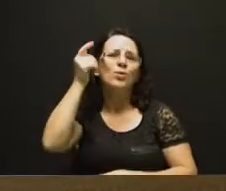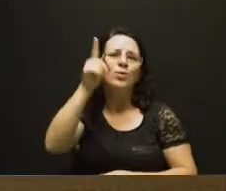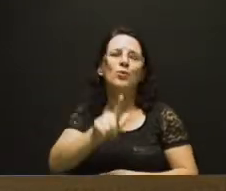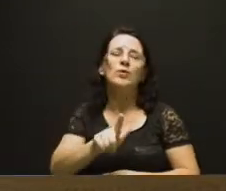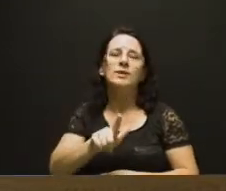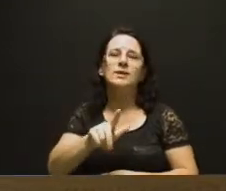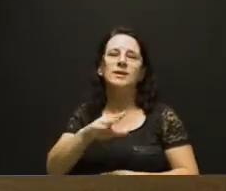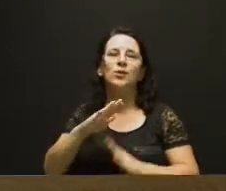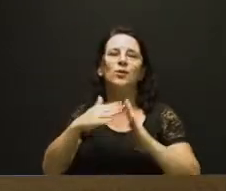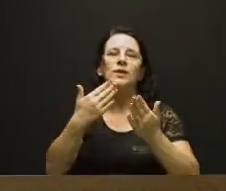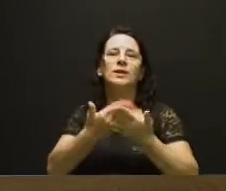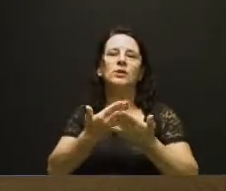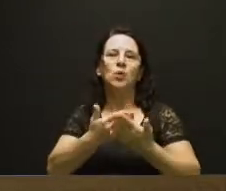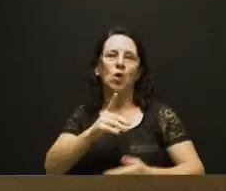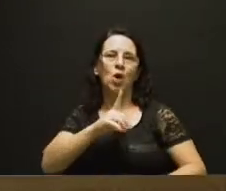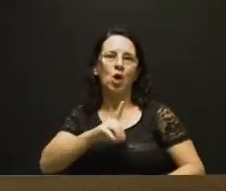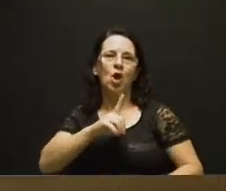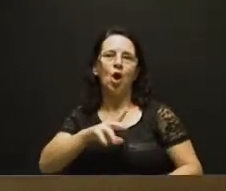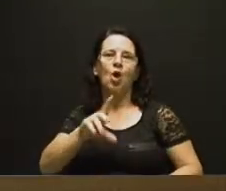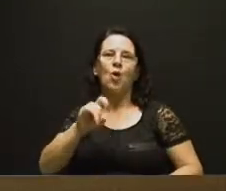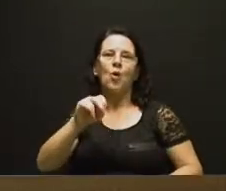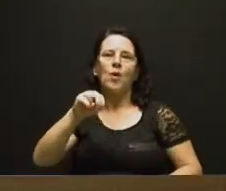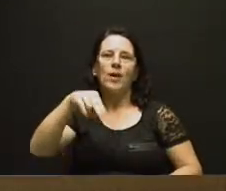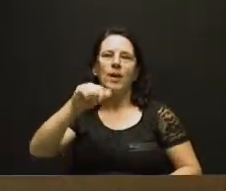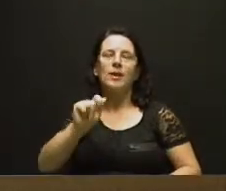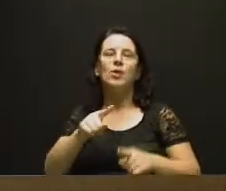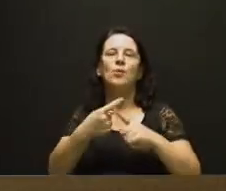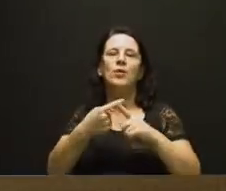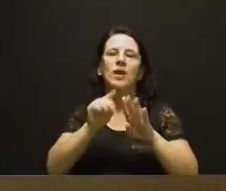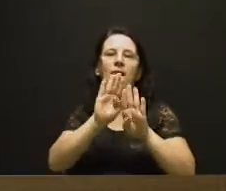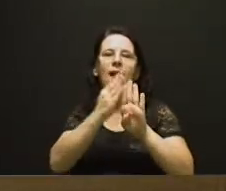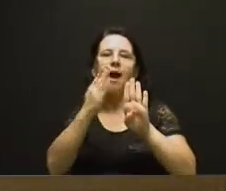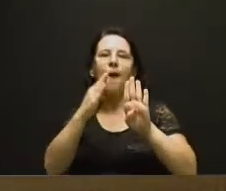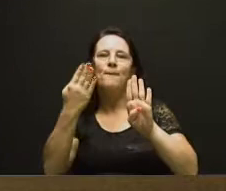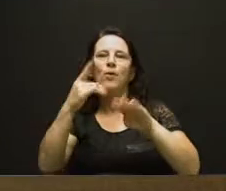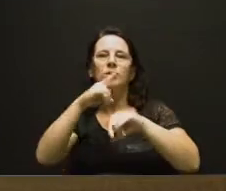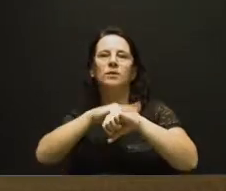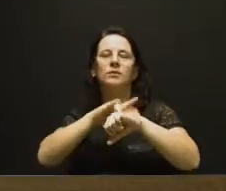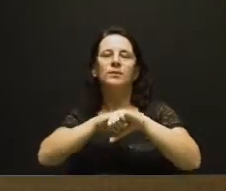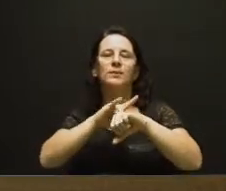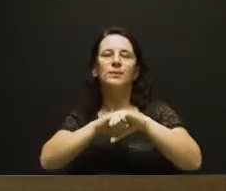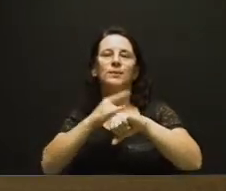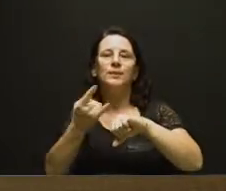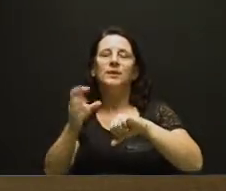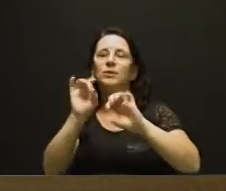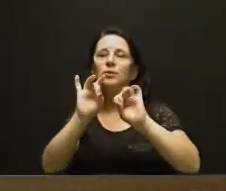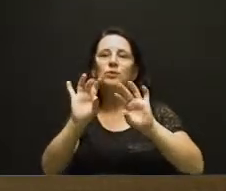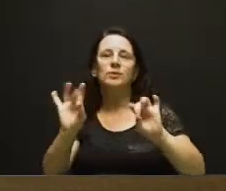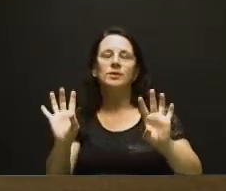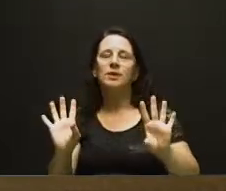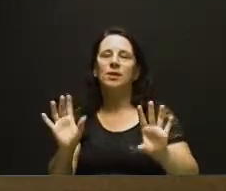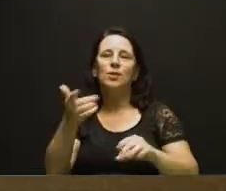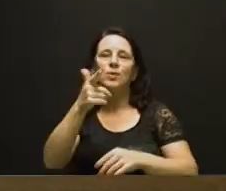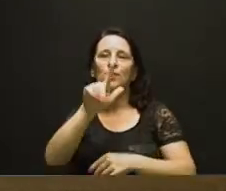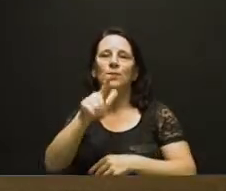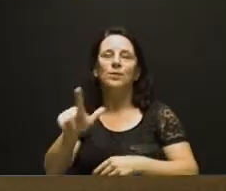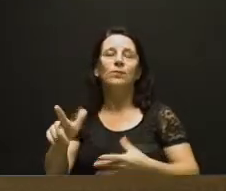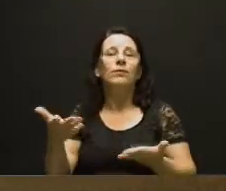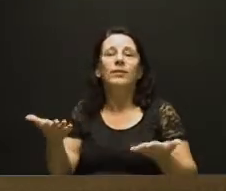lorena onde o estudo porque a porta do banheiro especial é não tem